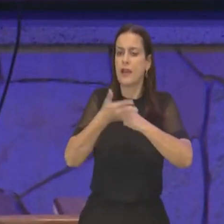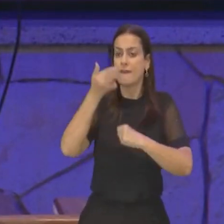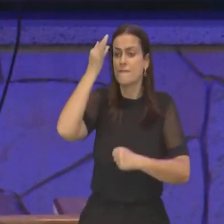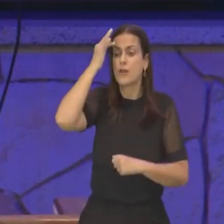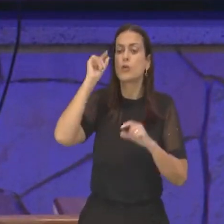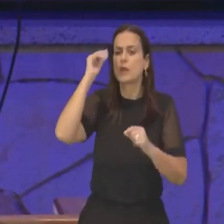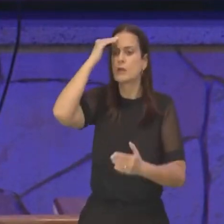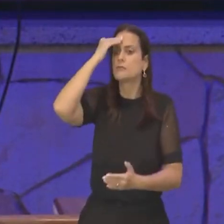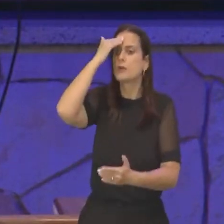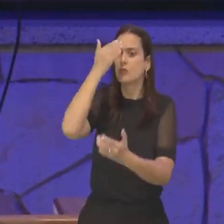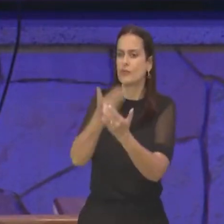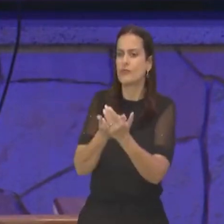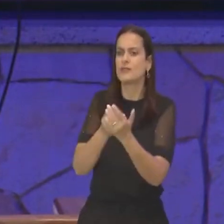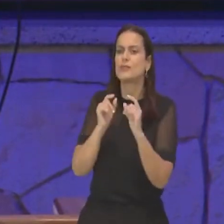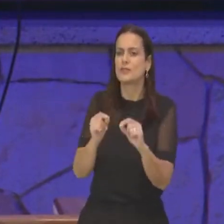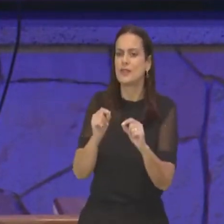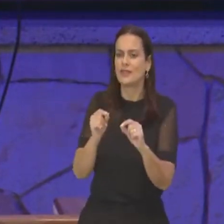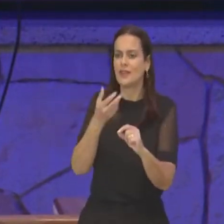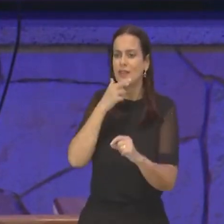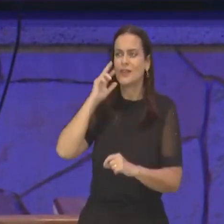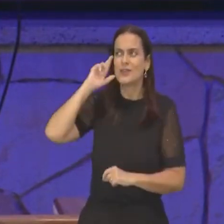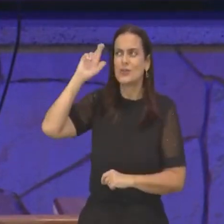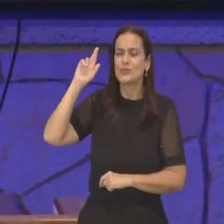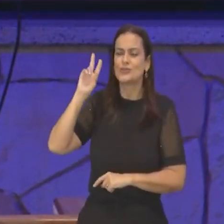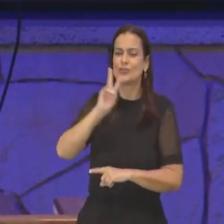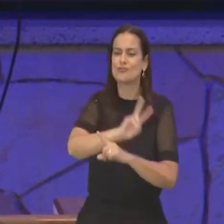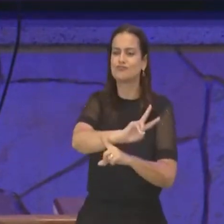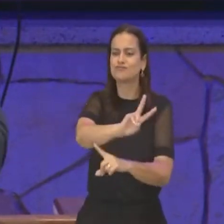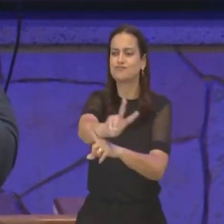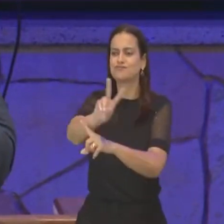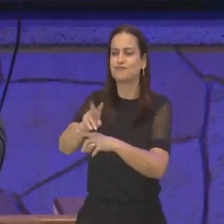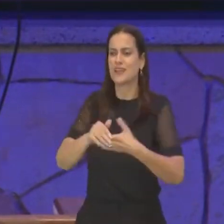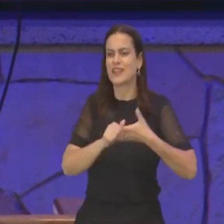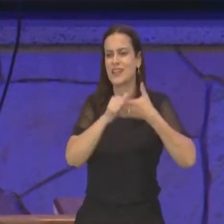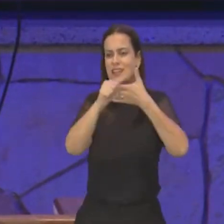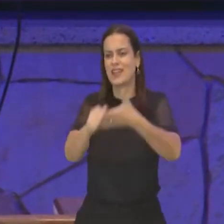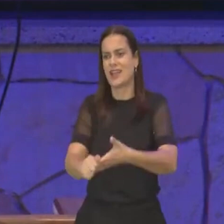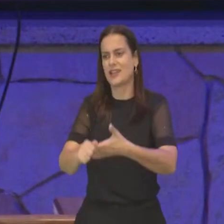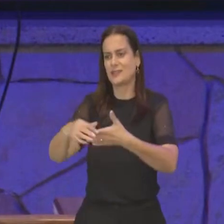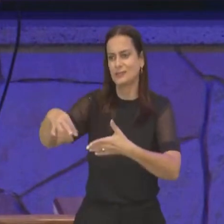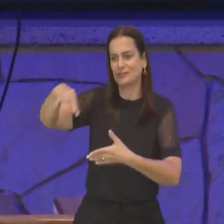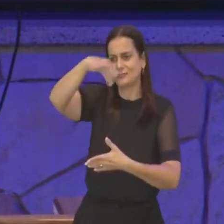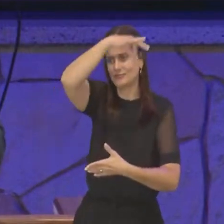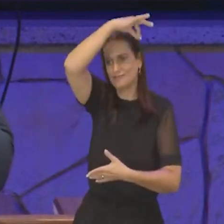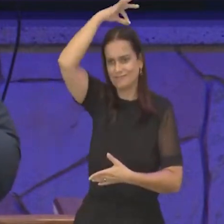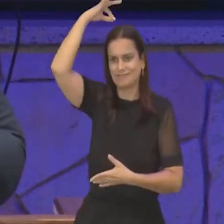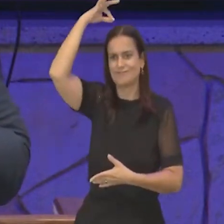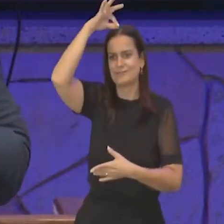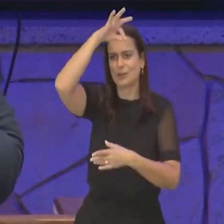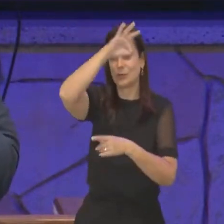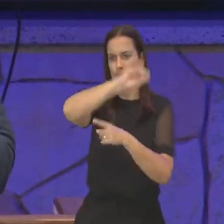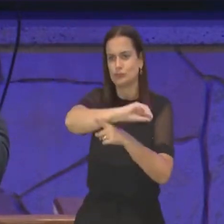certeza de que eles estavam sendo movidos e direcionados pelo Espírito Santo,